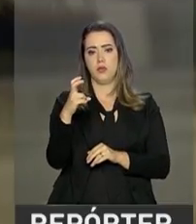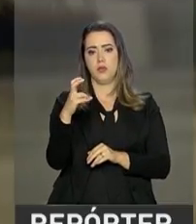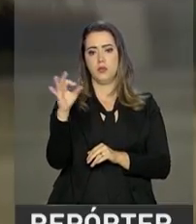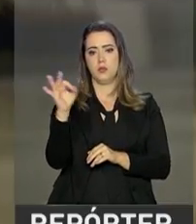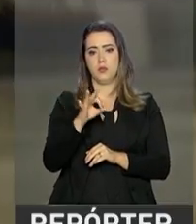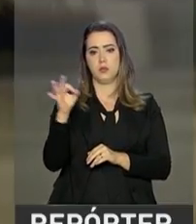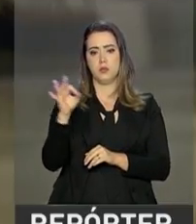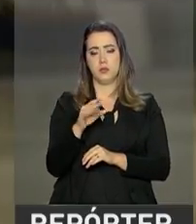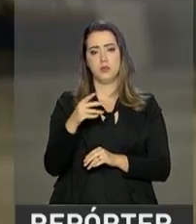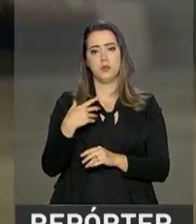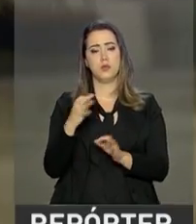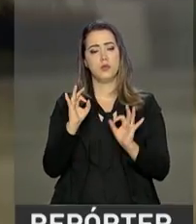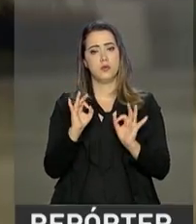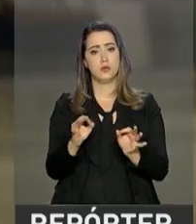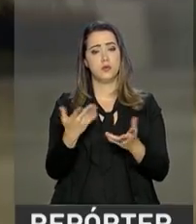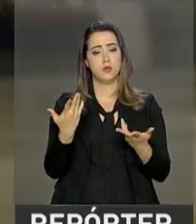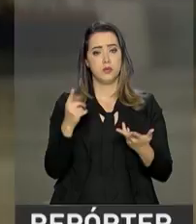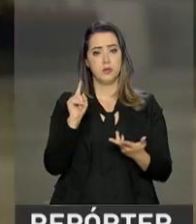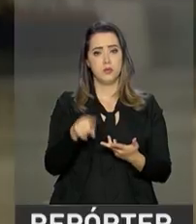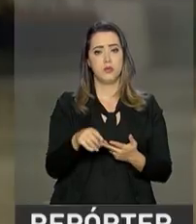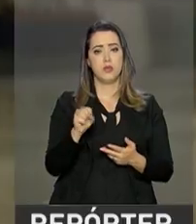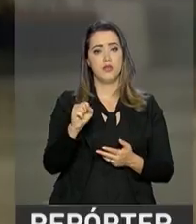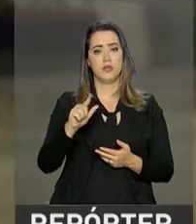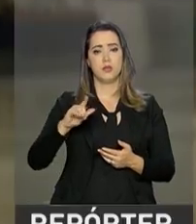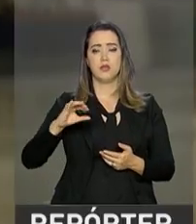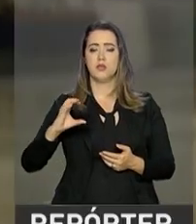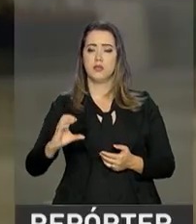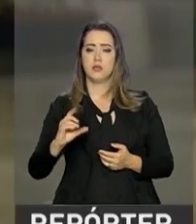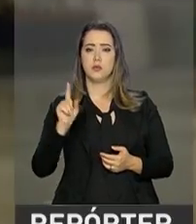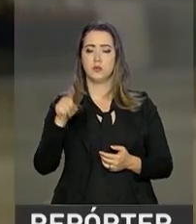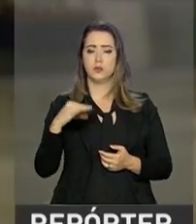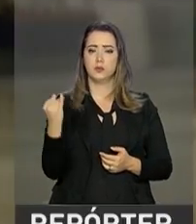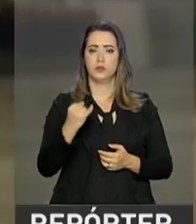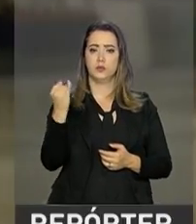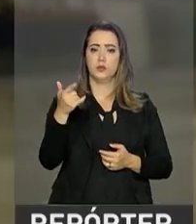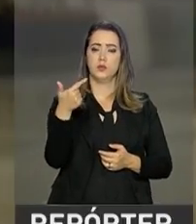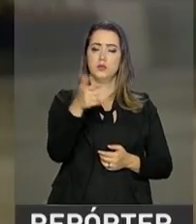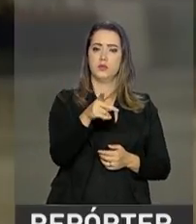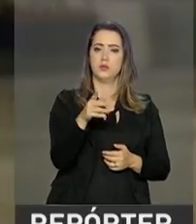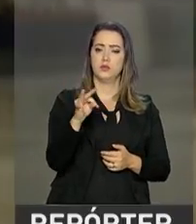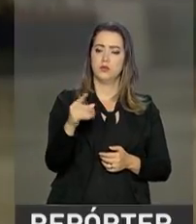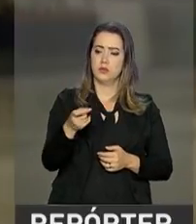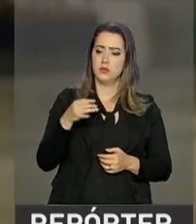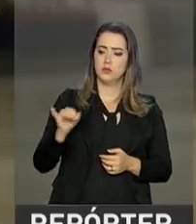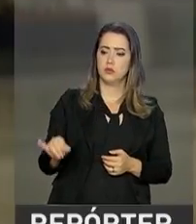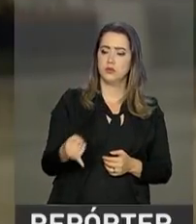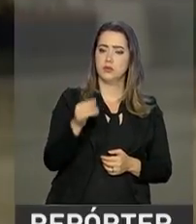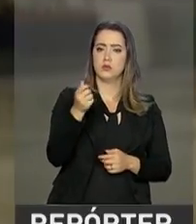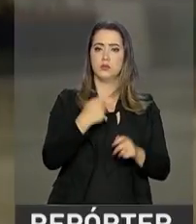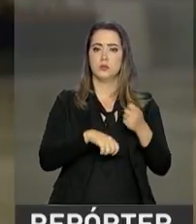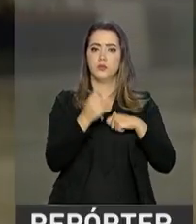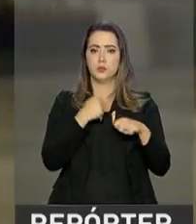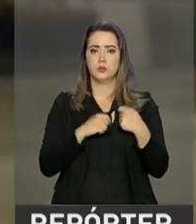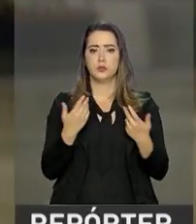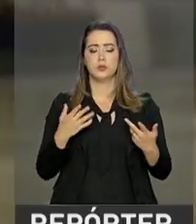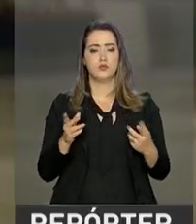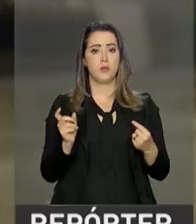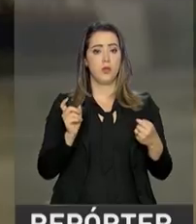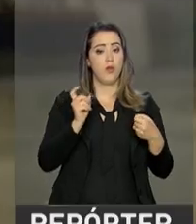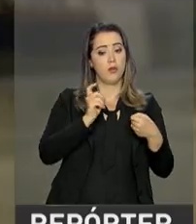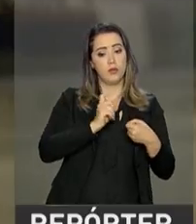na prática a selic é referência para as demais taxas de juros da economia ou seja ao